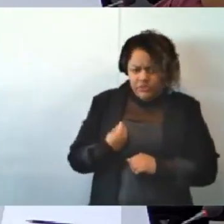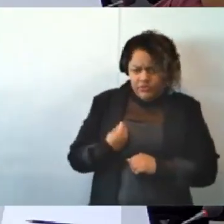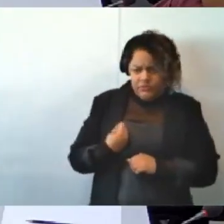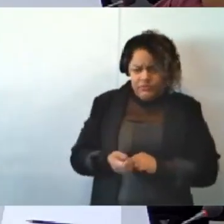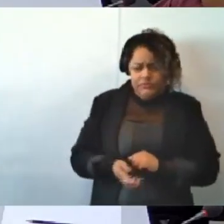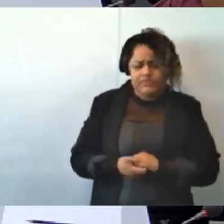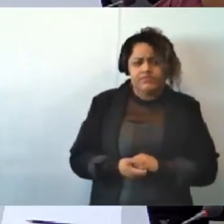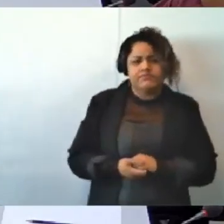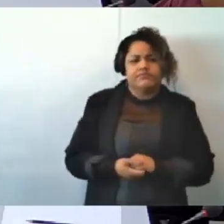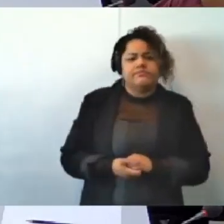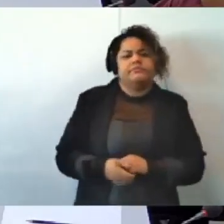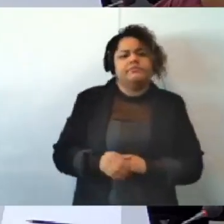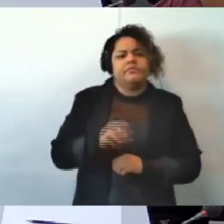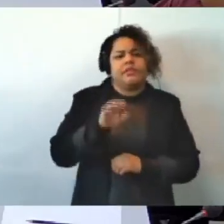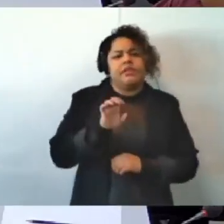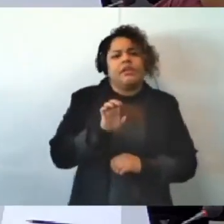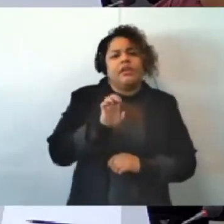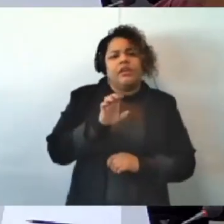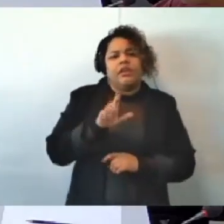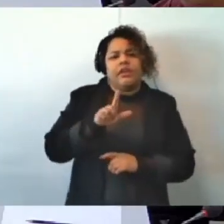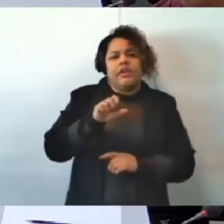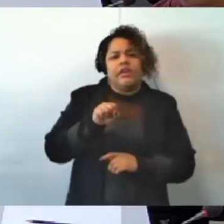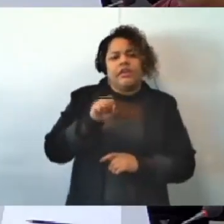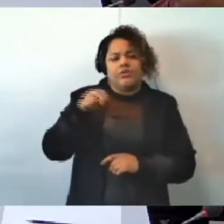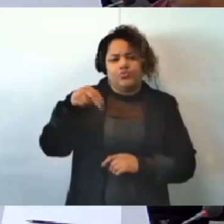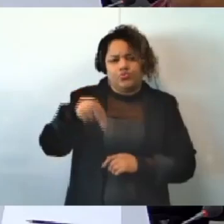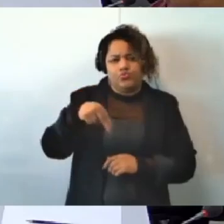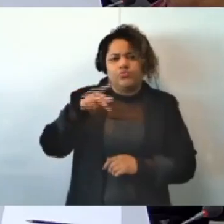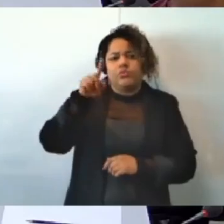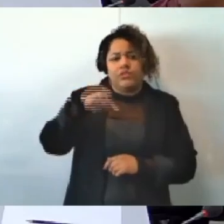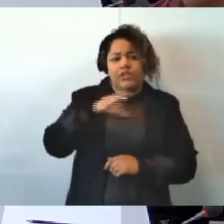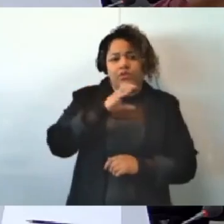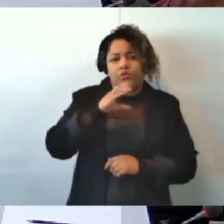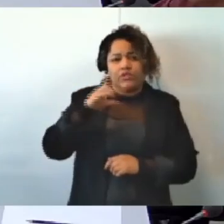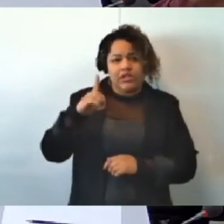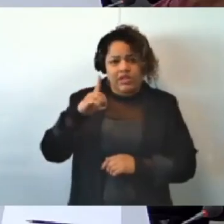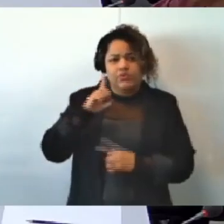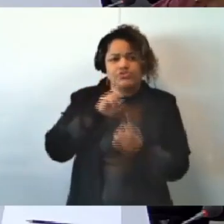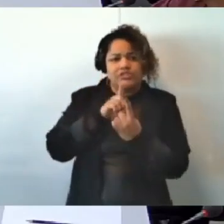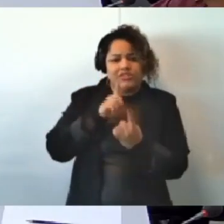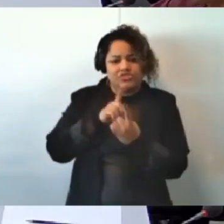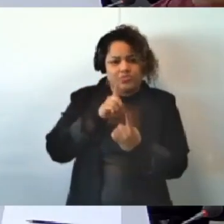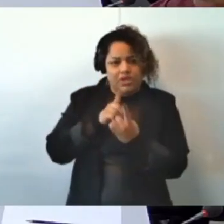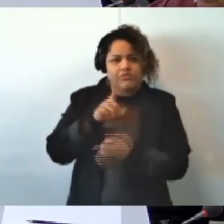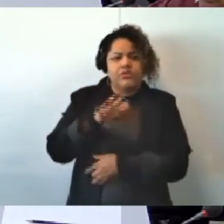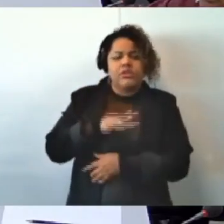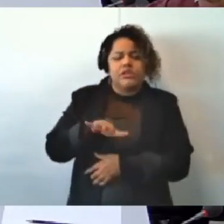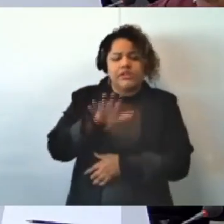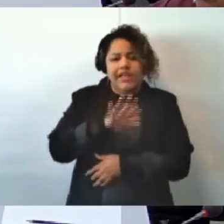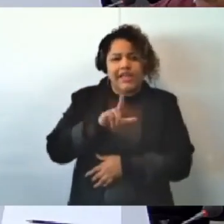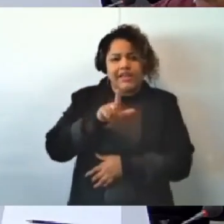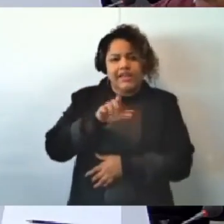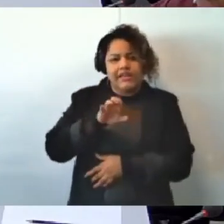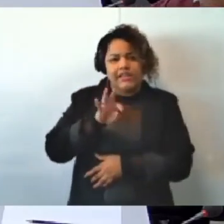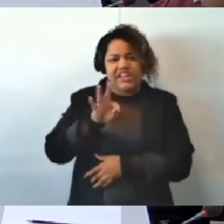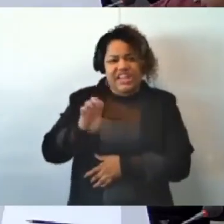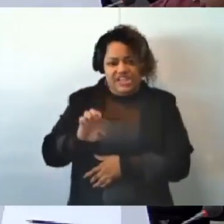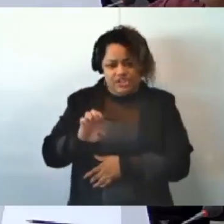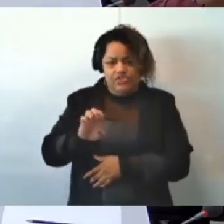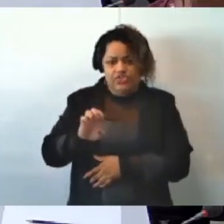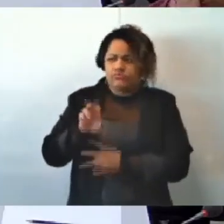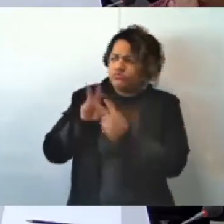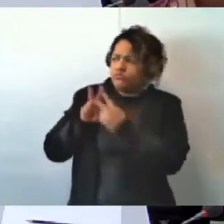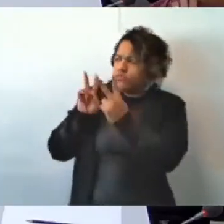Elson Alípio Júnior, coordenador de atendimento regional Leste. Está conosco? Nem que seja de forma remota, se